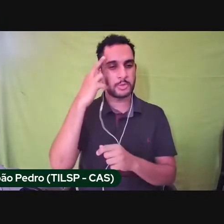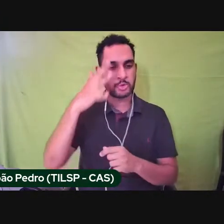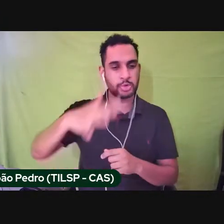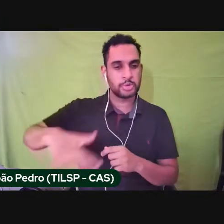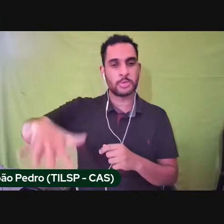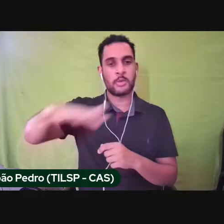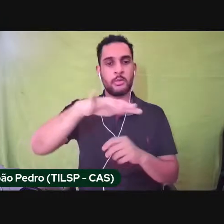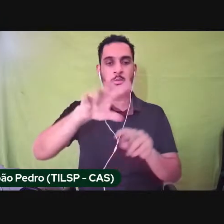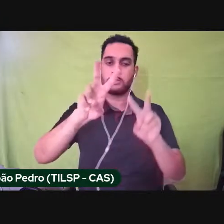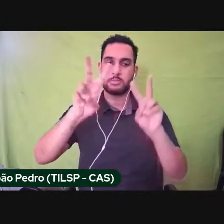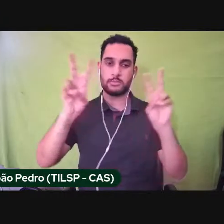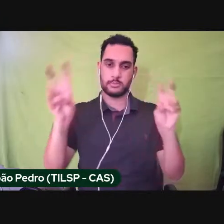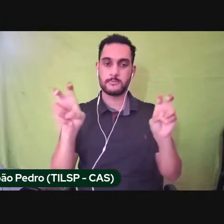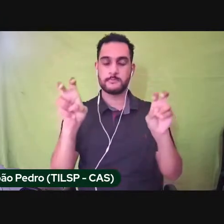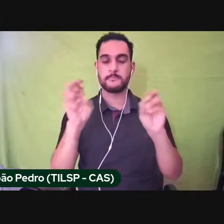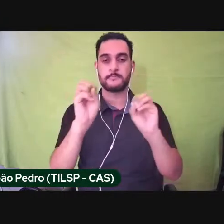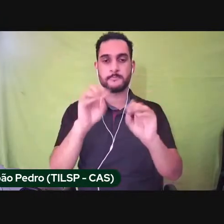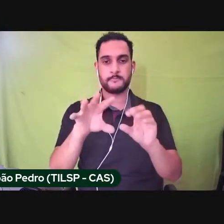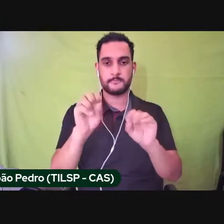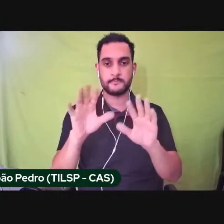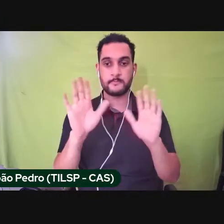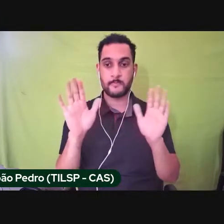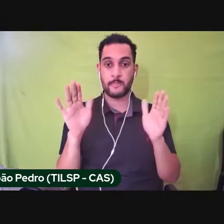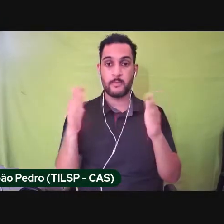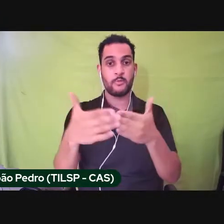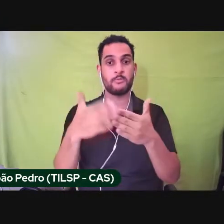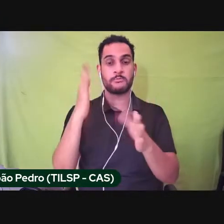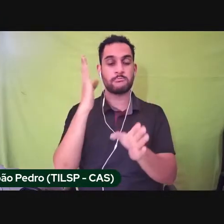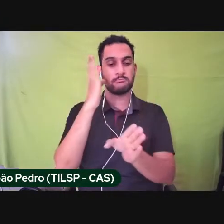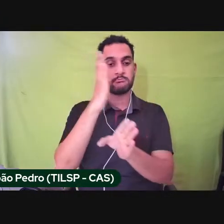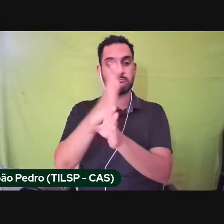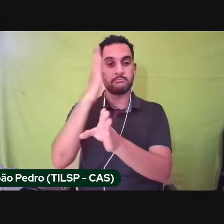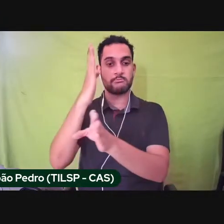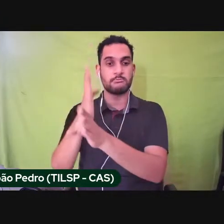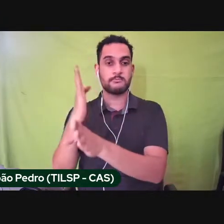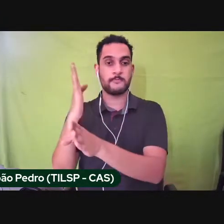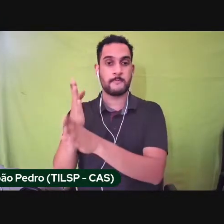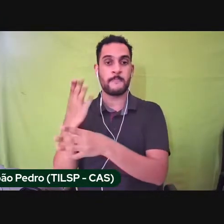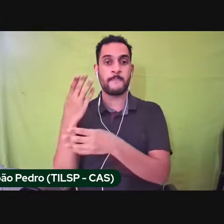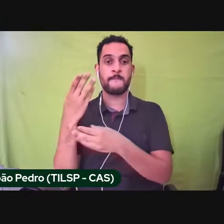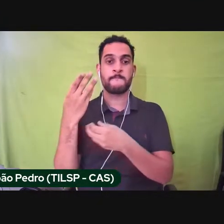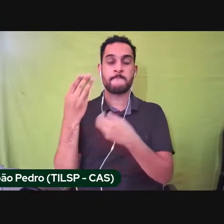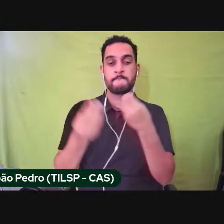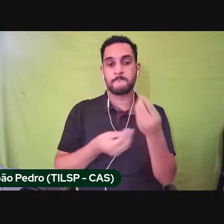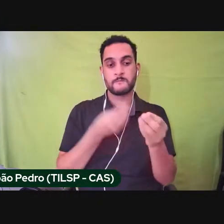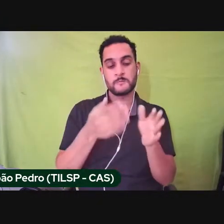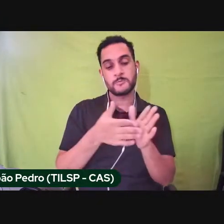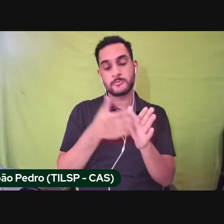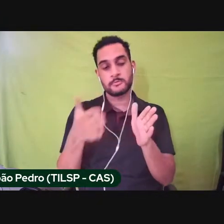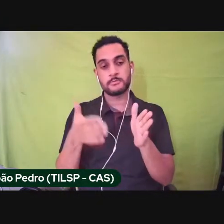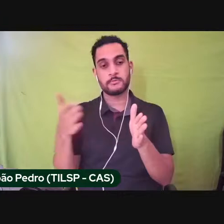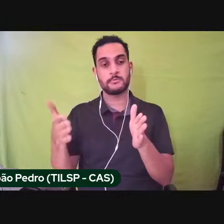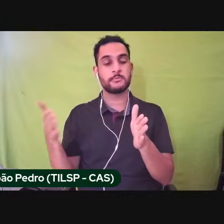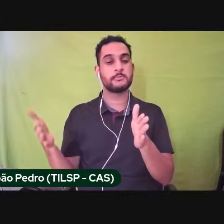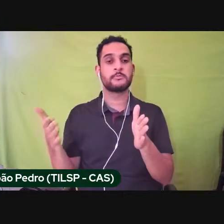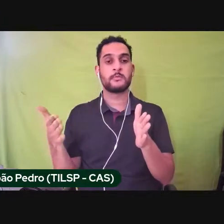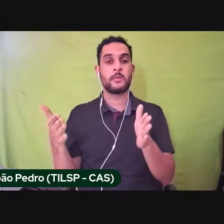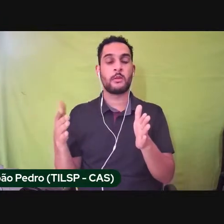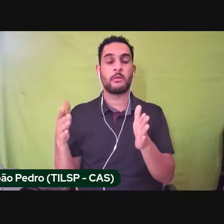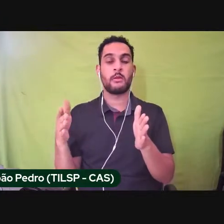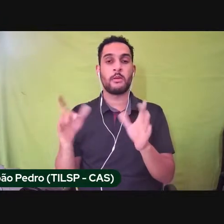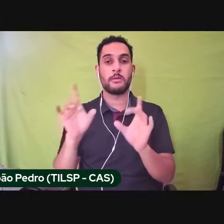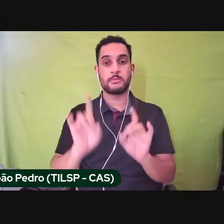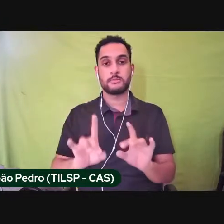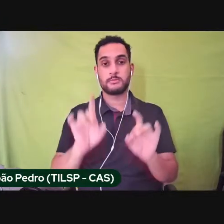educação, voltada para as descobertas de pistas e processos, sobretudo em que as